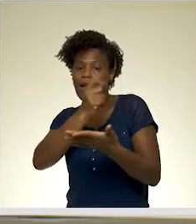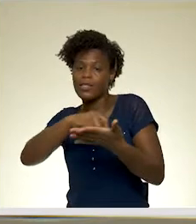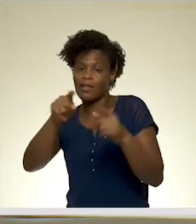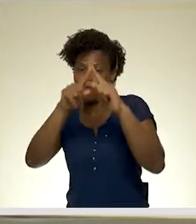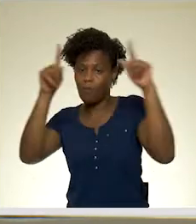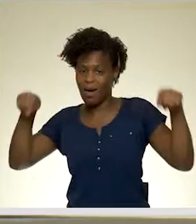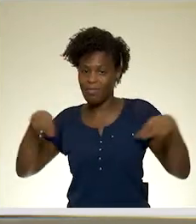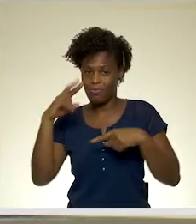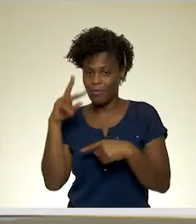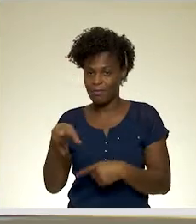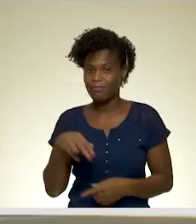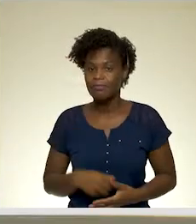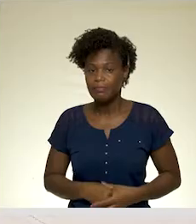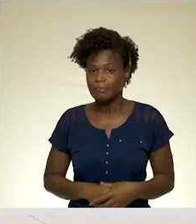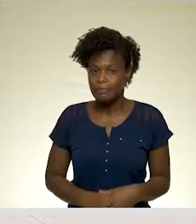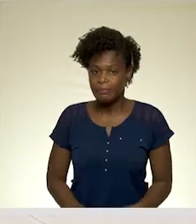analítica.